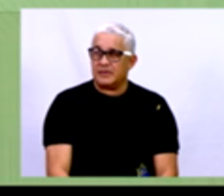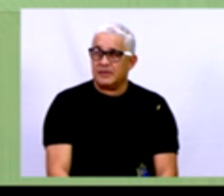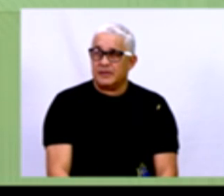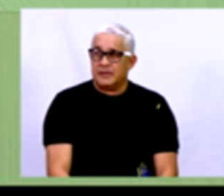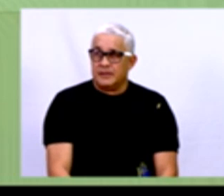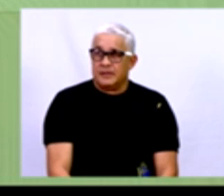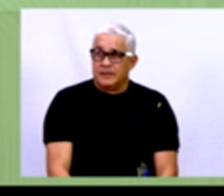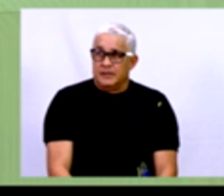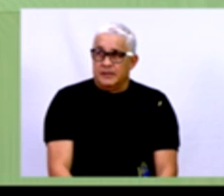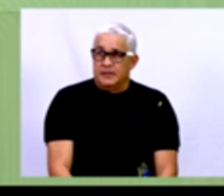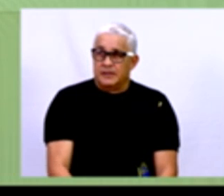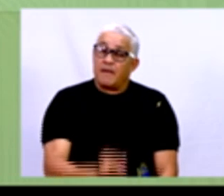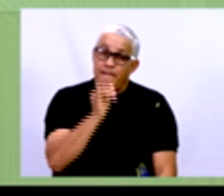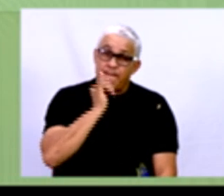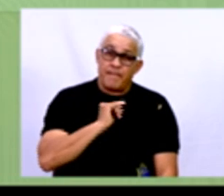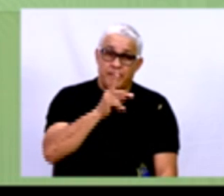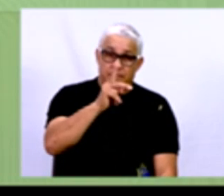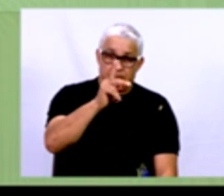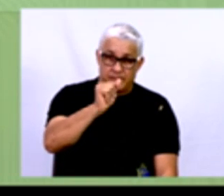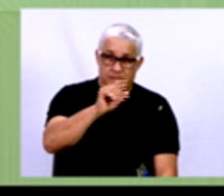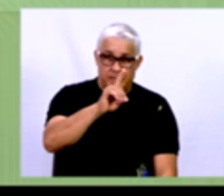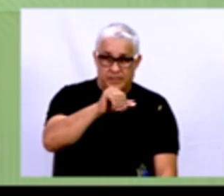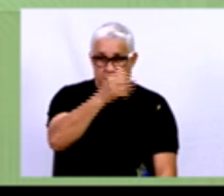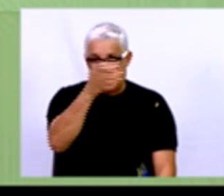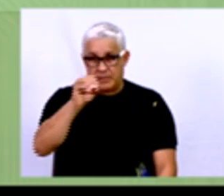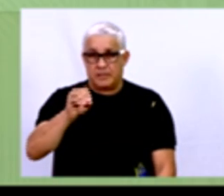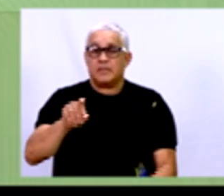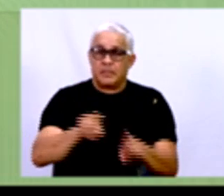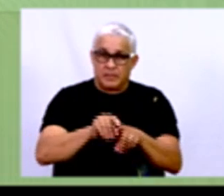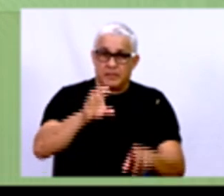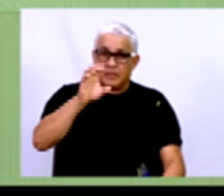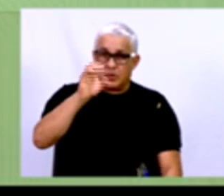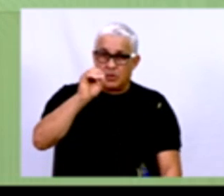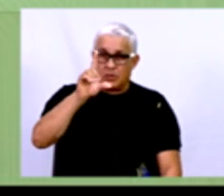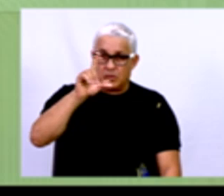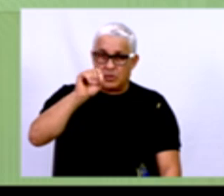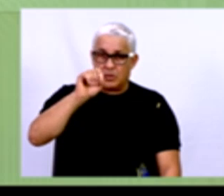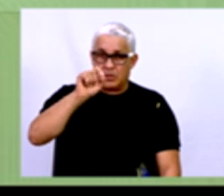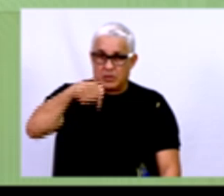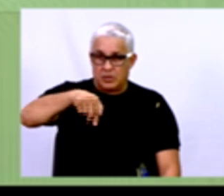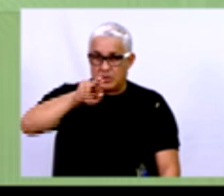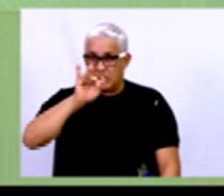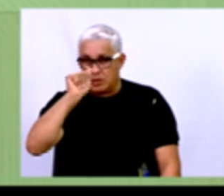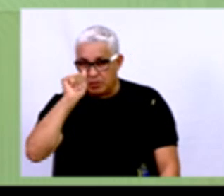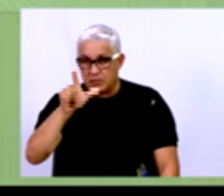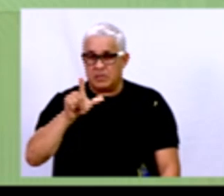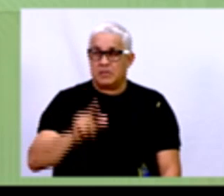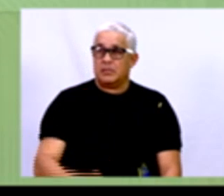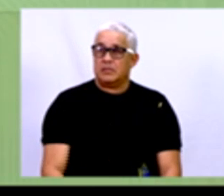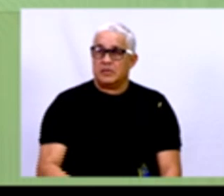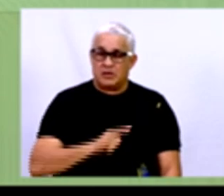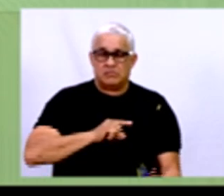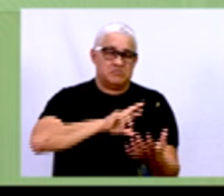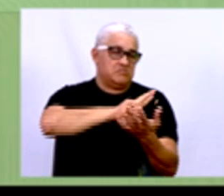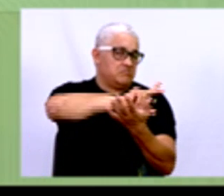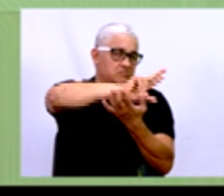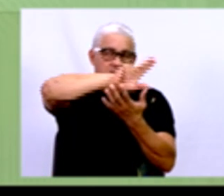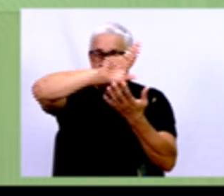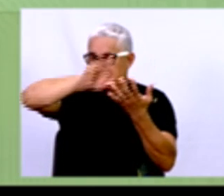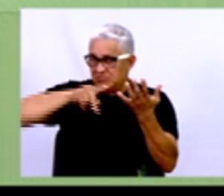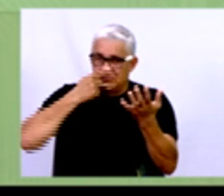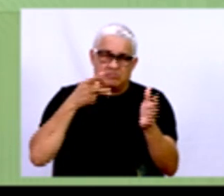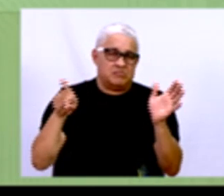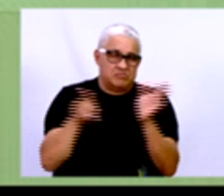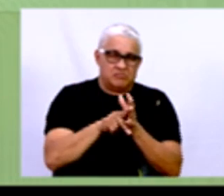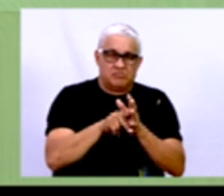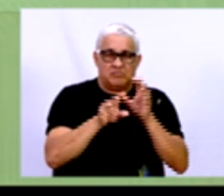Nesse exemplo, né, no exemplo desse poema, nós temos a caracterização de diversas formas de falar, né? E